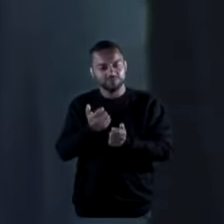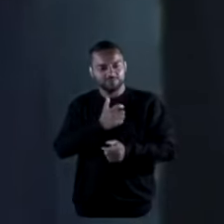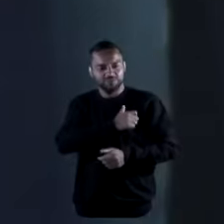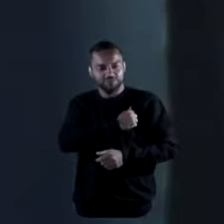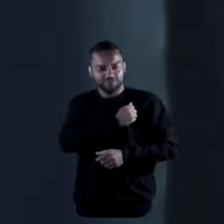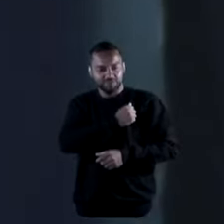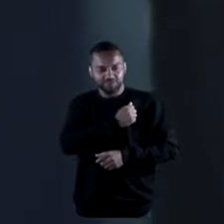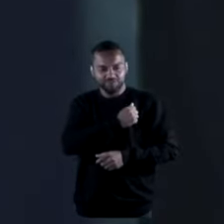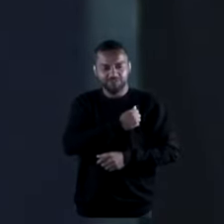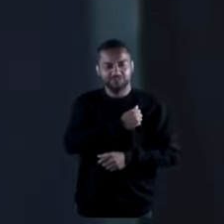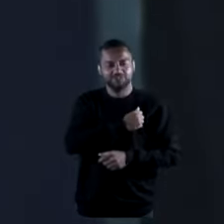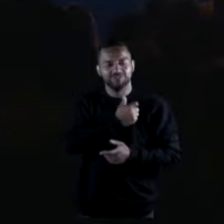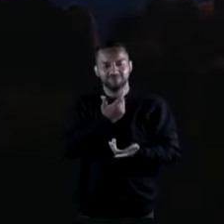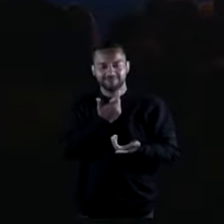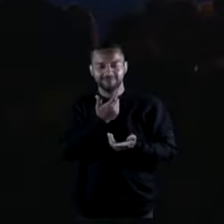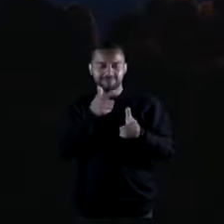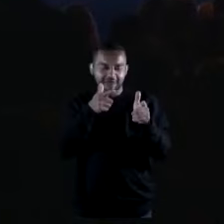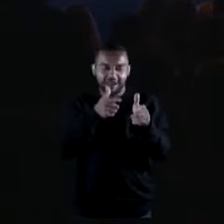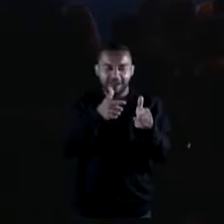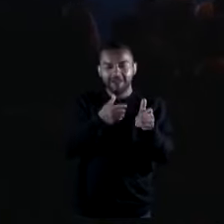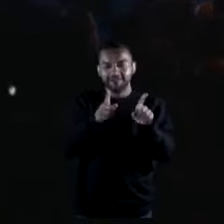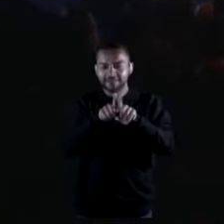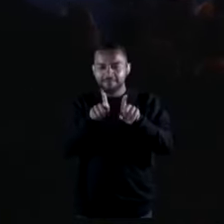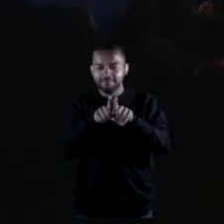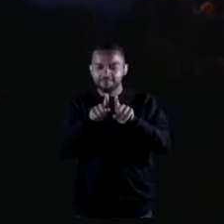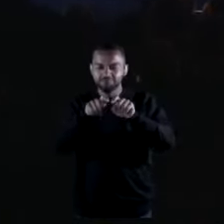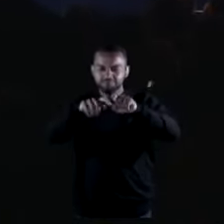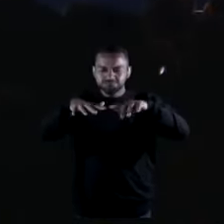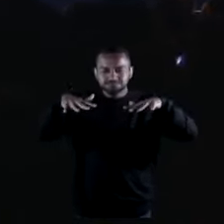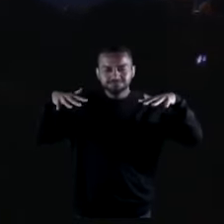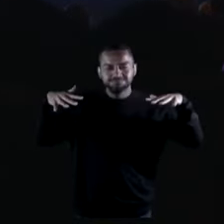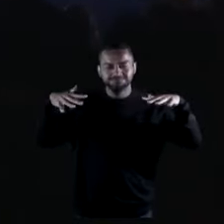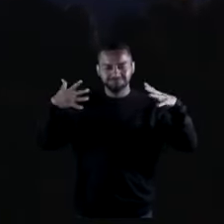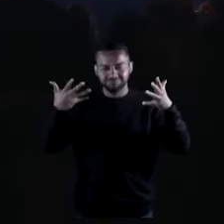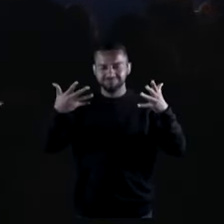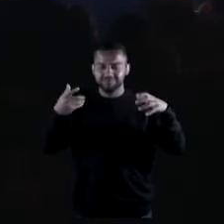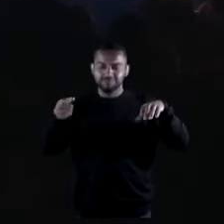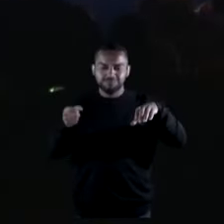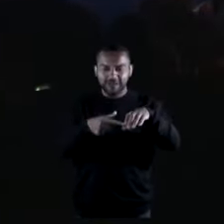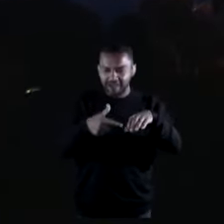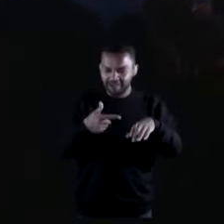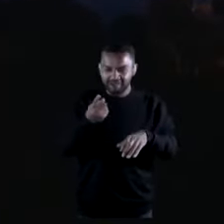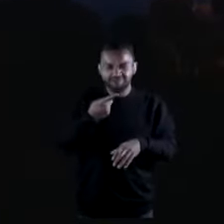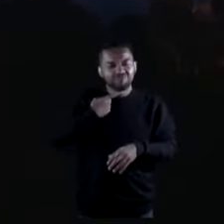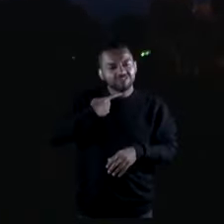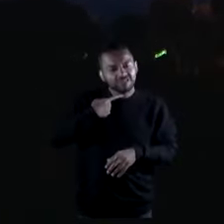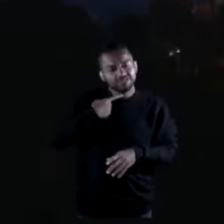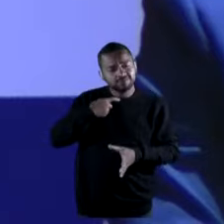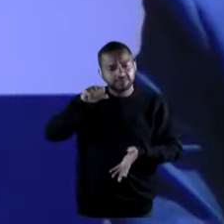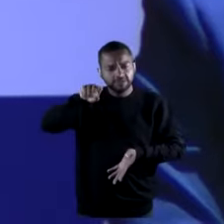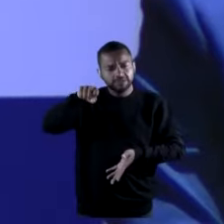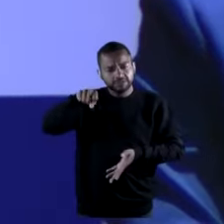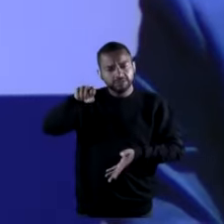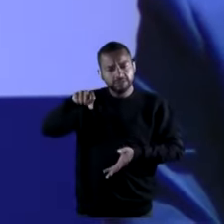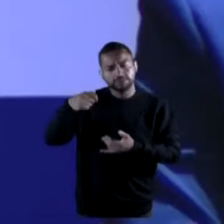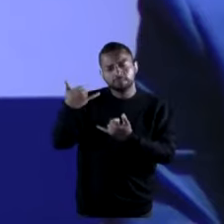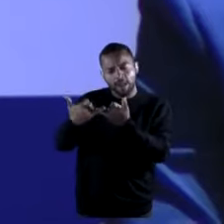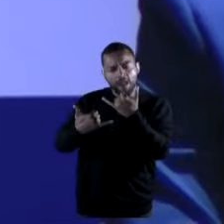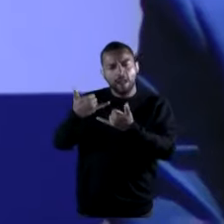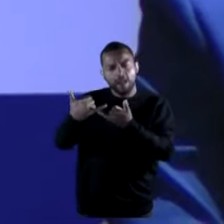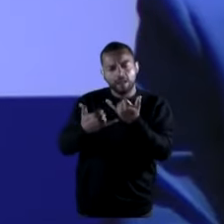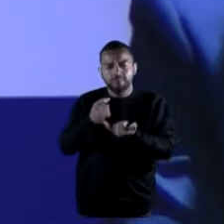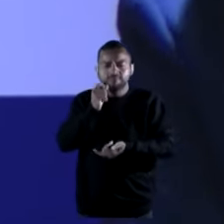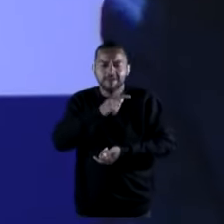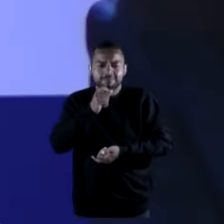assédio que vocês tinham, era aeroporto lotado, estádio lotado, goleada, não dá vontade? Não, isso sim, né? A brincadeira, a descontração, né?